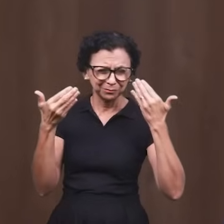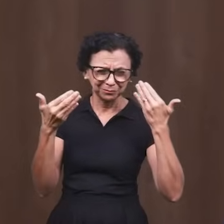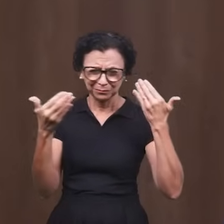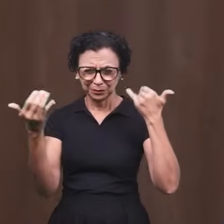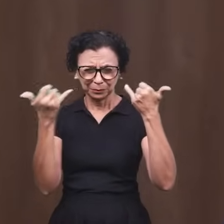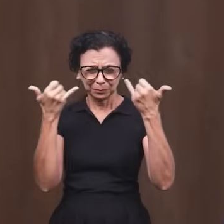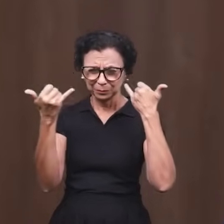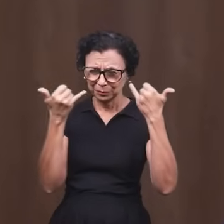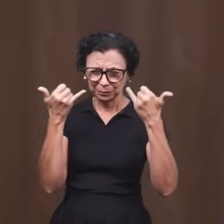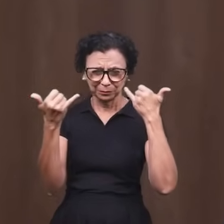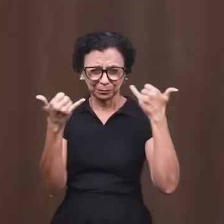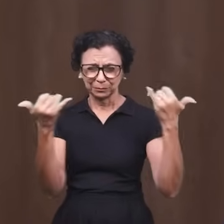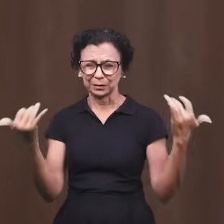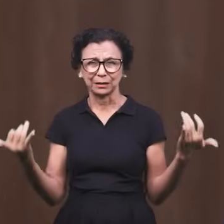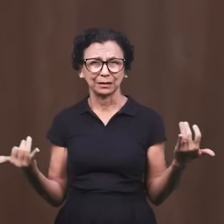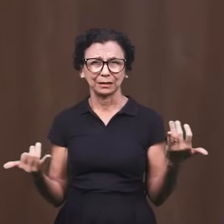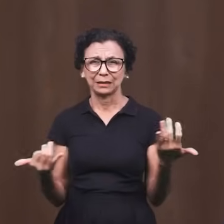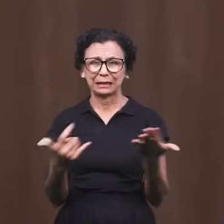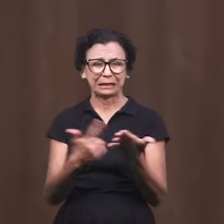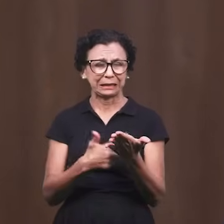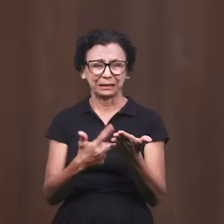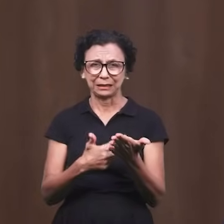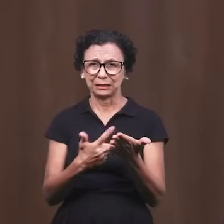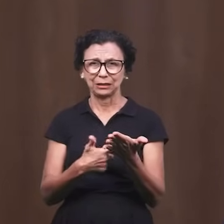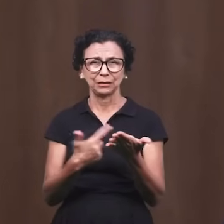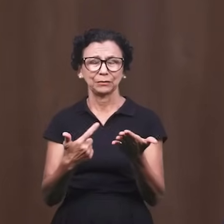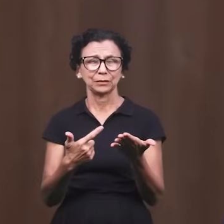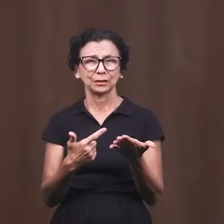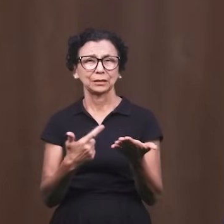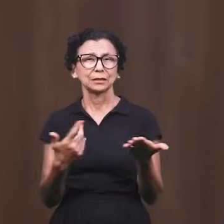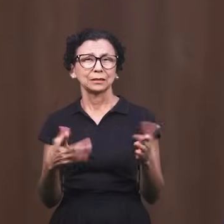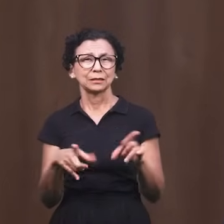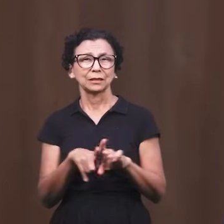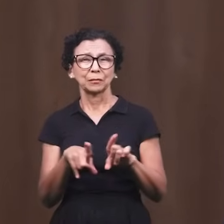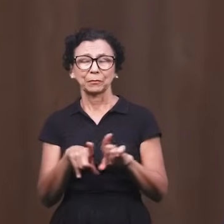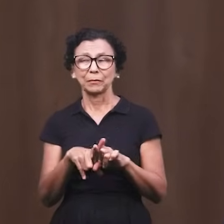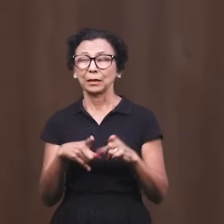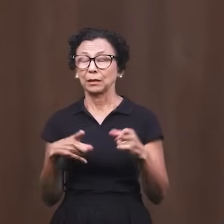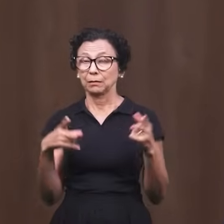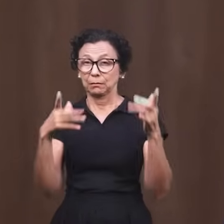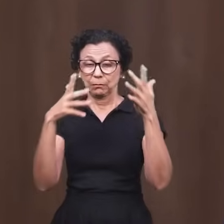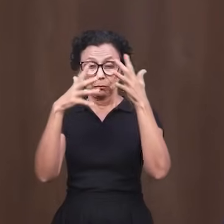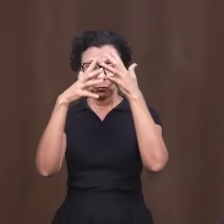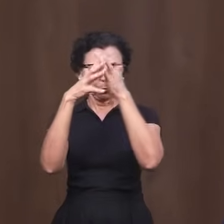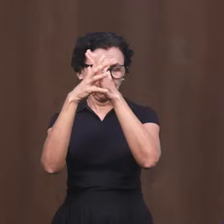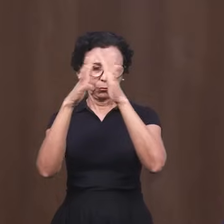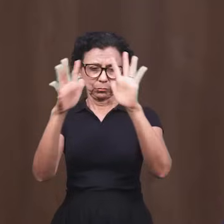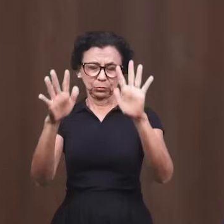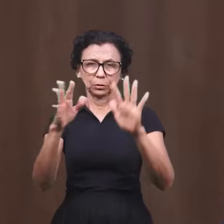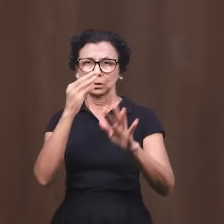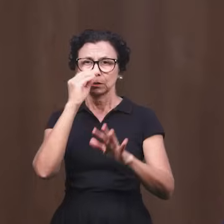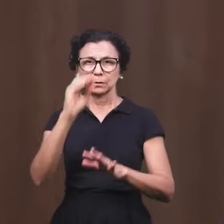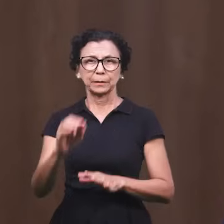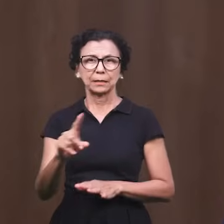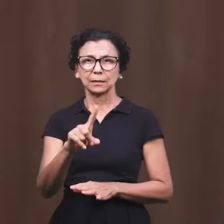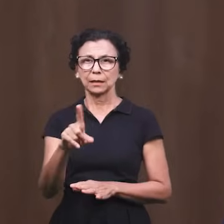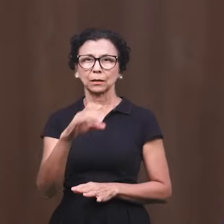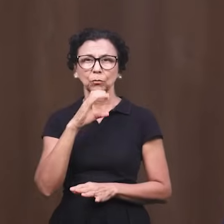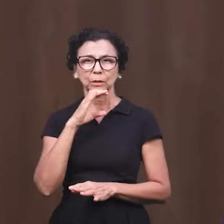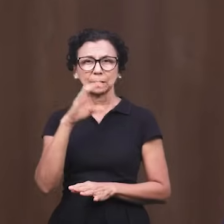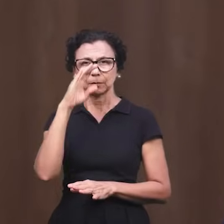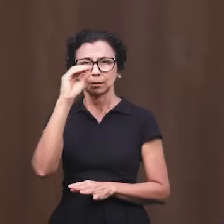encontrar e tratados a respeito disso daí, que às vezes vão acabar confundindo mais. Eu não estou dizendo que você deve desprezar o